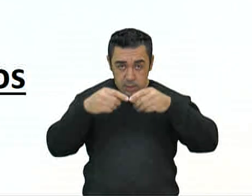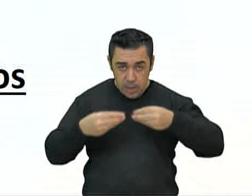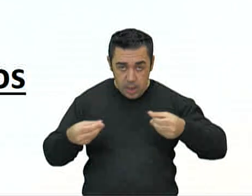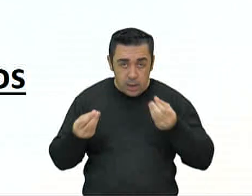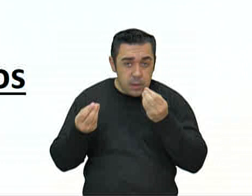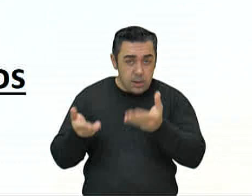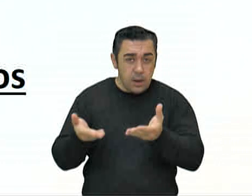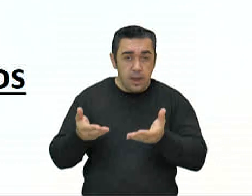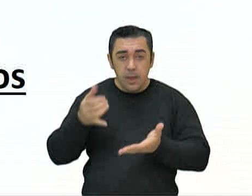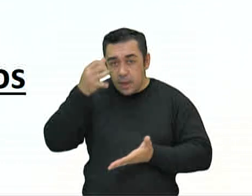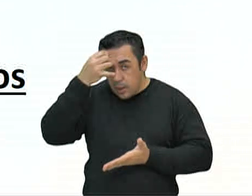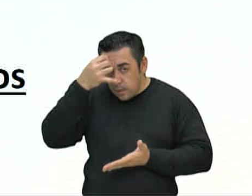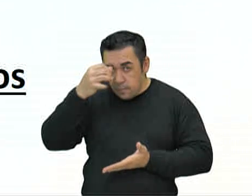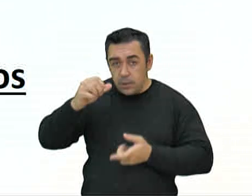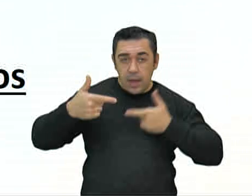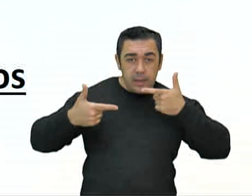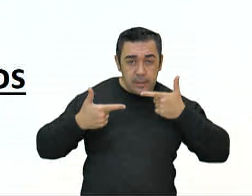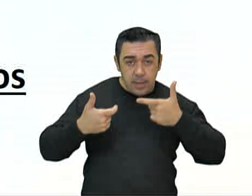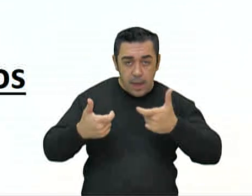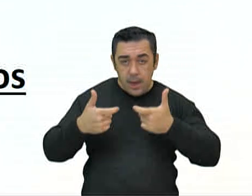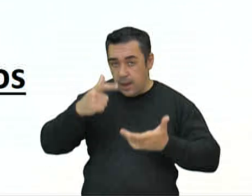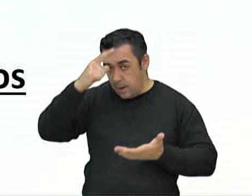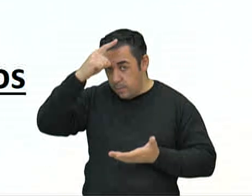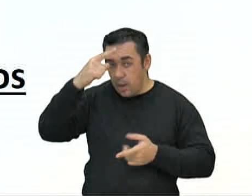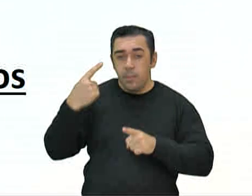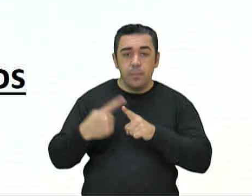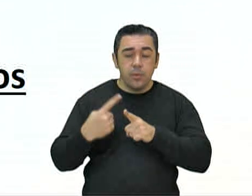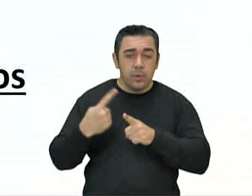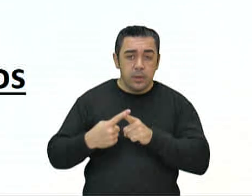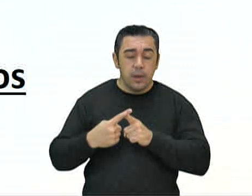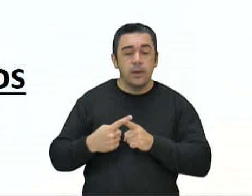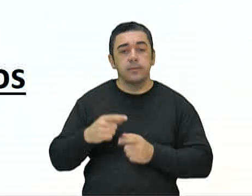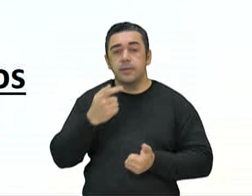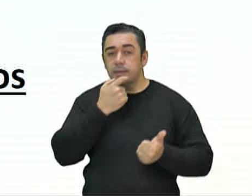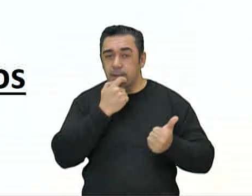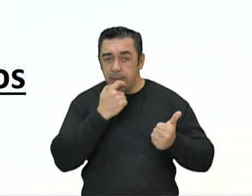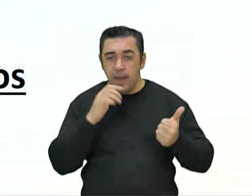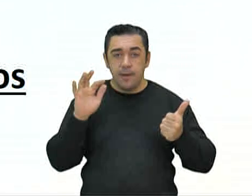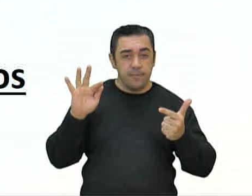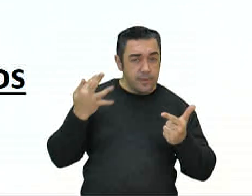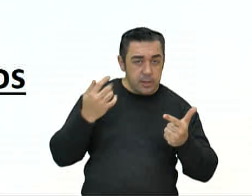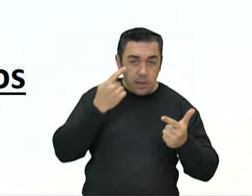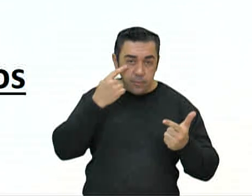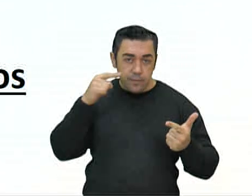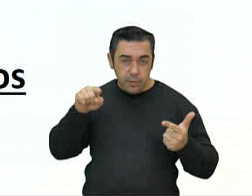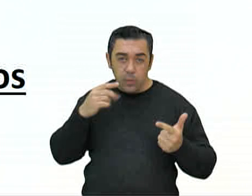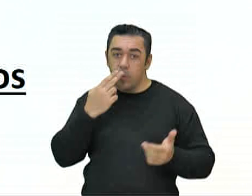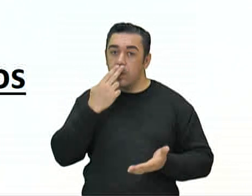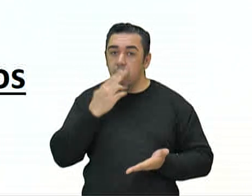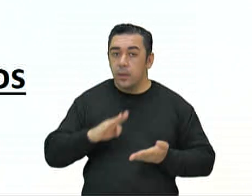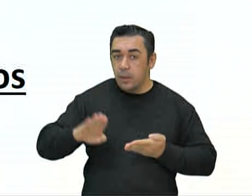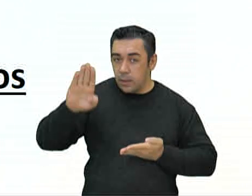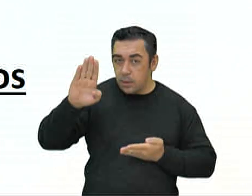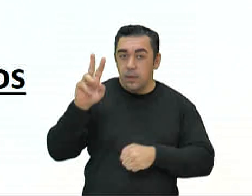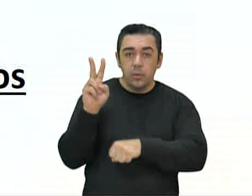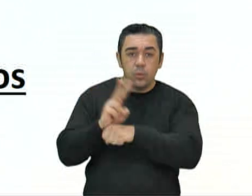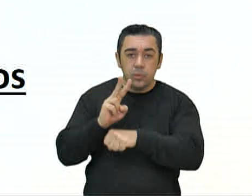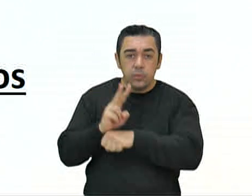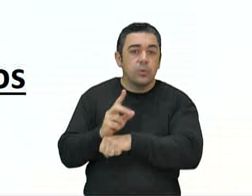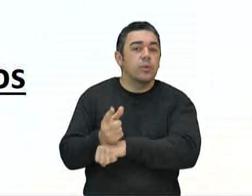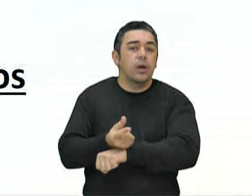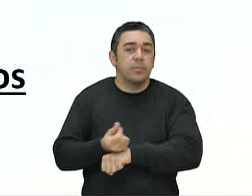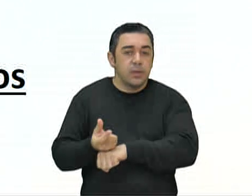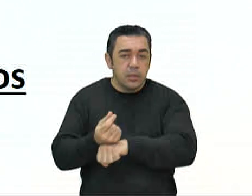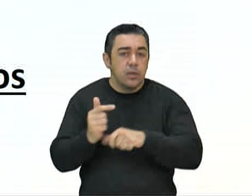fim de evitar uma guerra com a Alemanha. Motivo? Inglaterra e França viam em Hitler um guardião do capitalismo